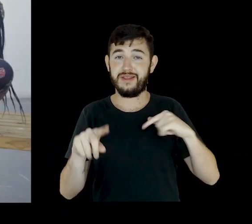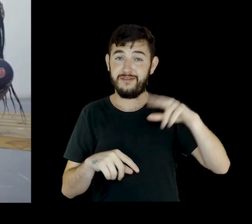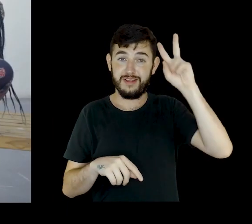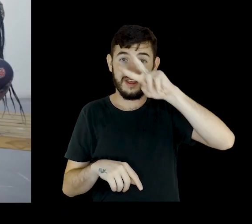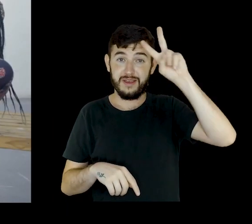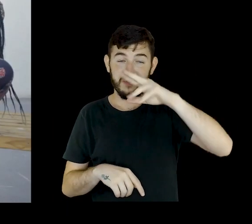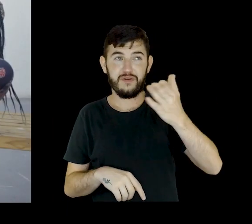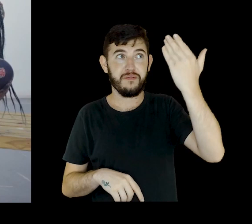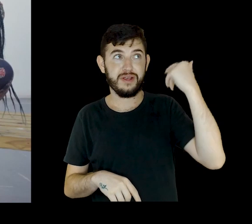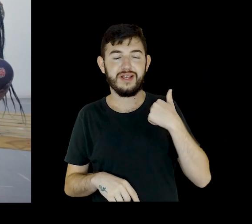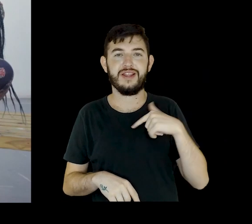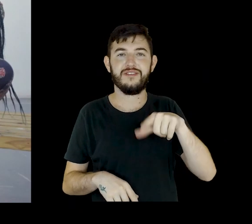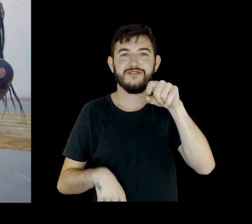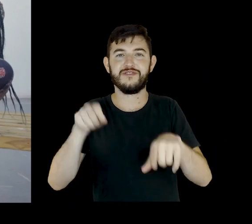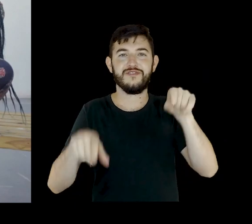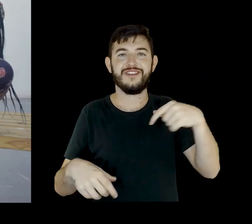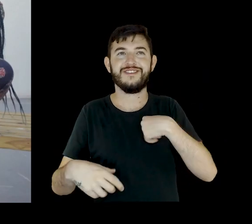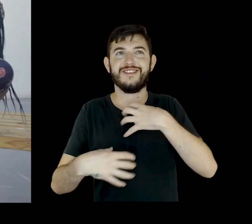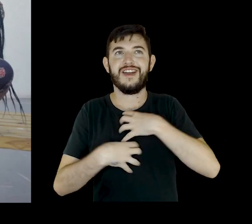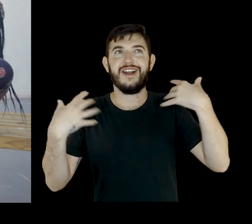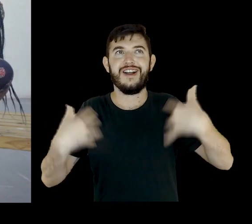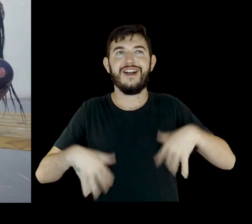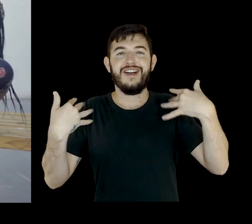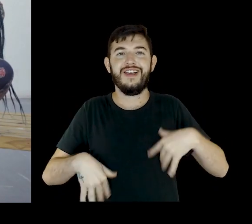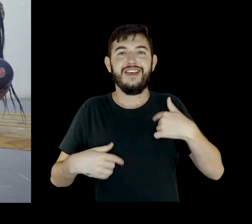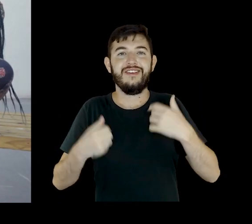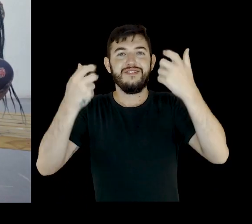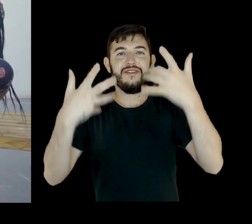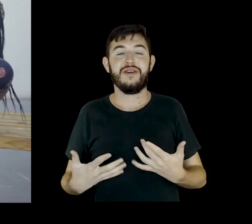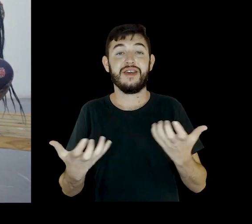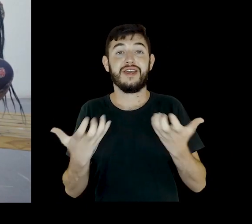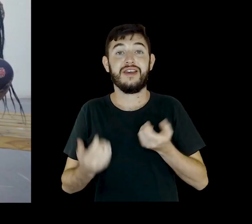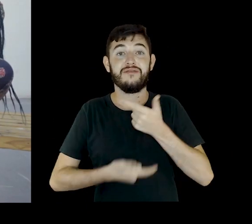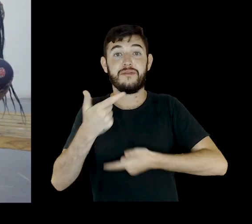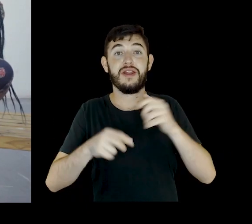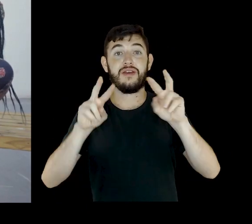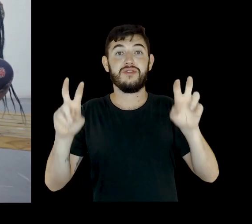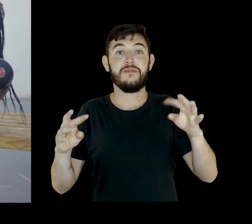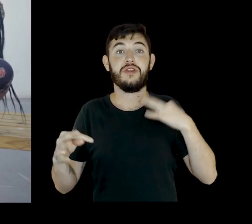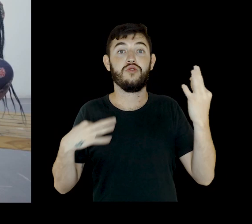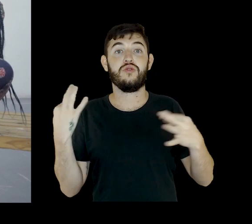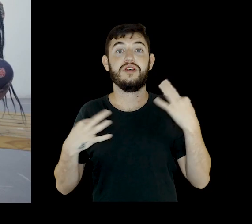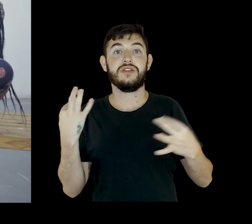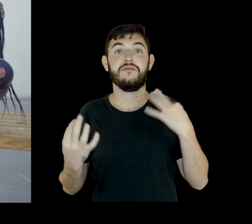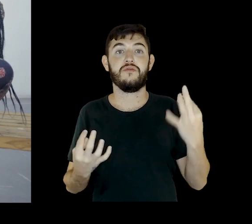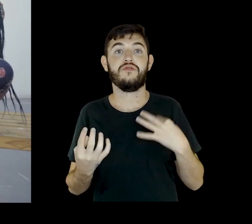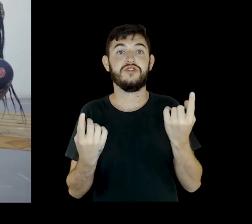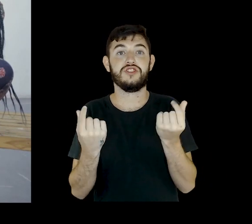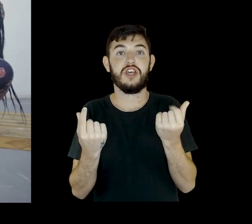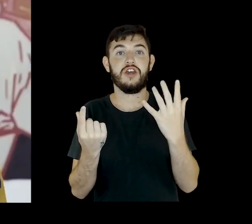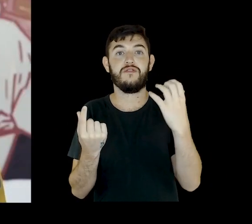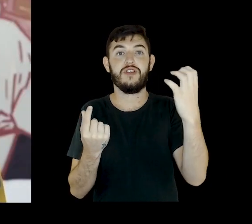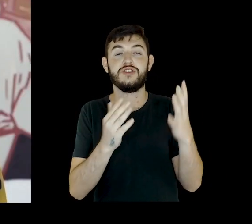Mas eu lembro de quando eu podia escolher, que foi muito doido, que a primeira coisa que eu falei que eu queria trabalhar com turismo, porque eu queria ganhar dinheiro